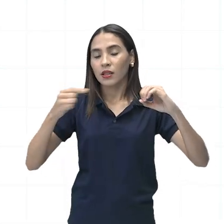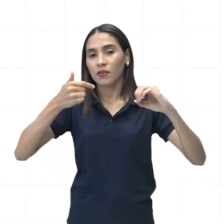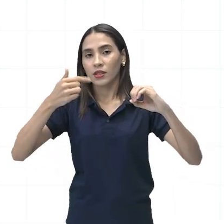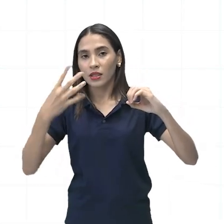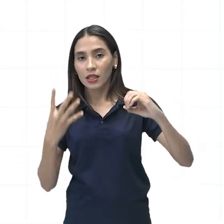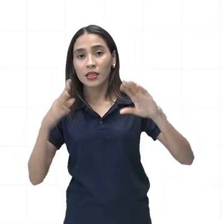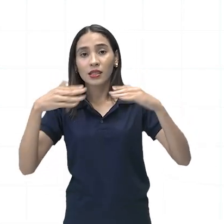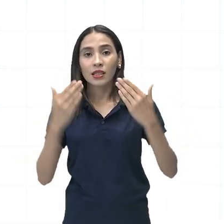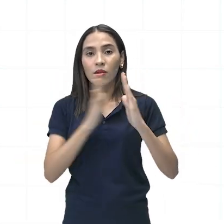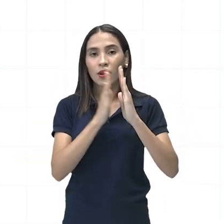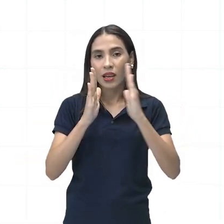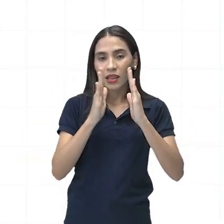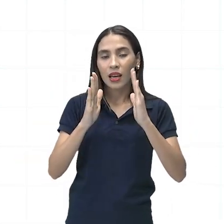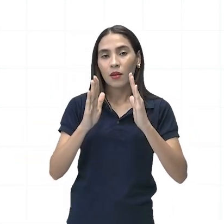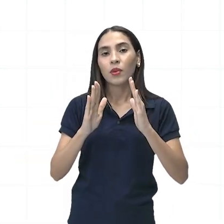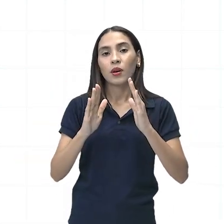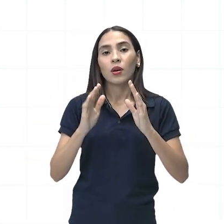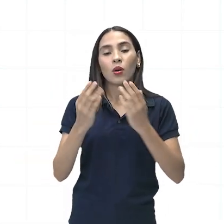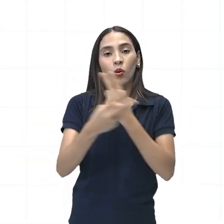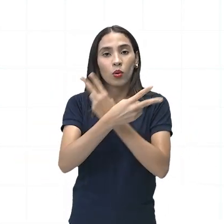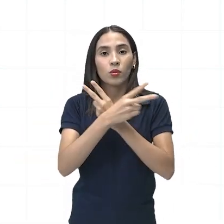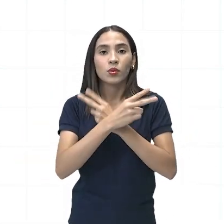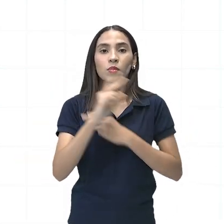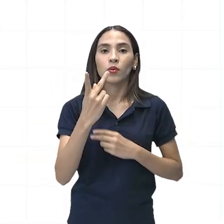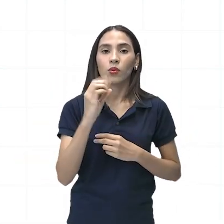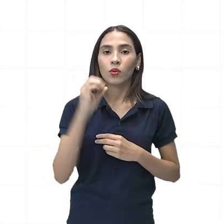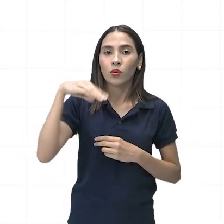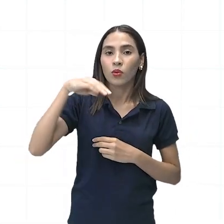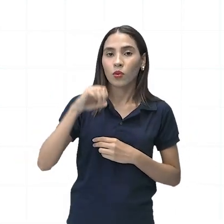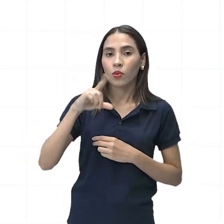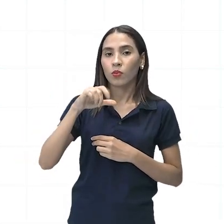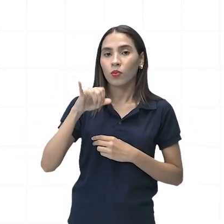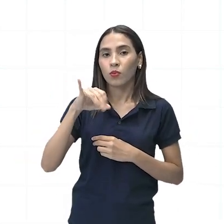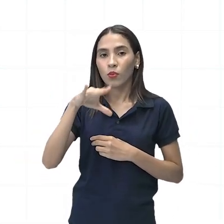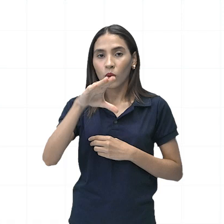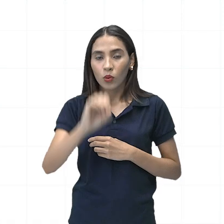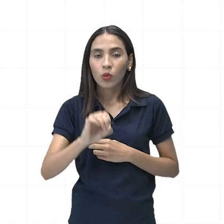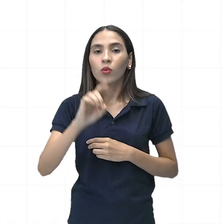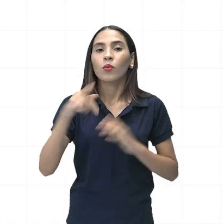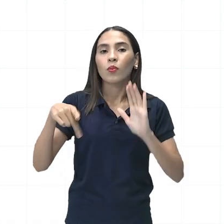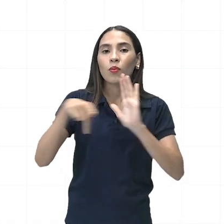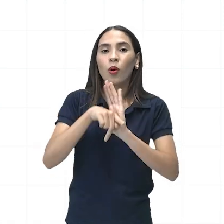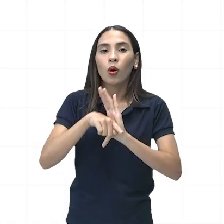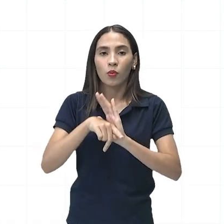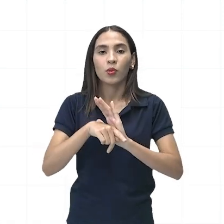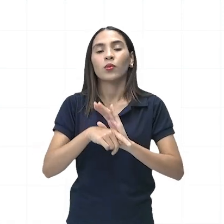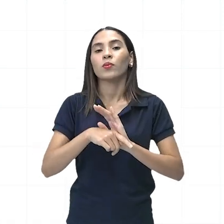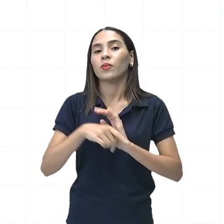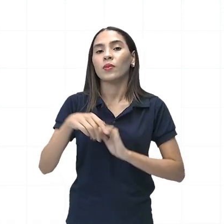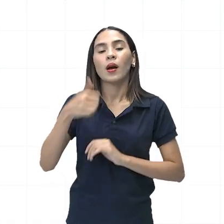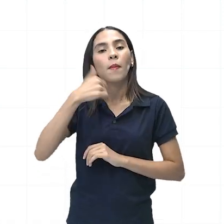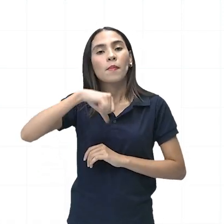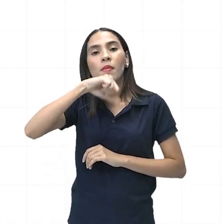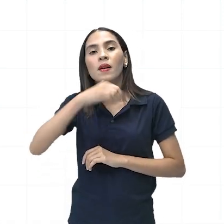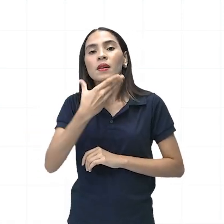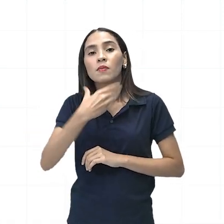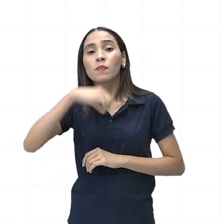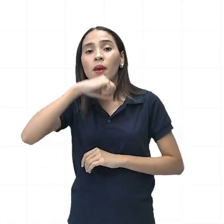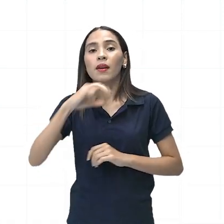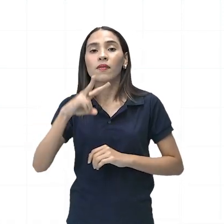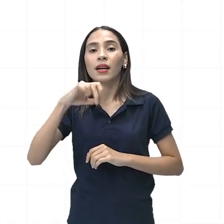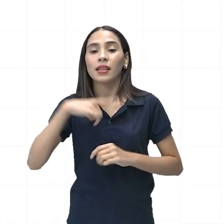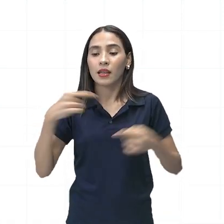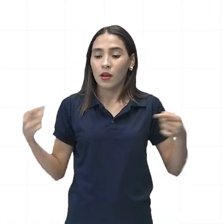Nessa etapa, os cromossomos homólogos, ou seja, aqueles que são provenientes um do pai e um da mãe, se